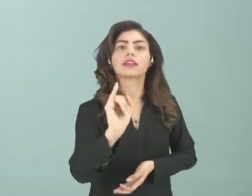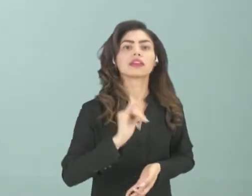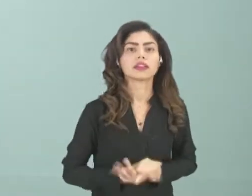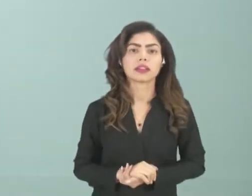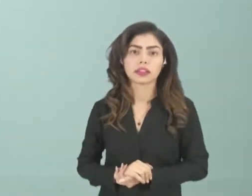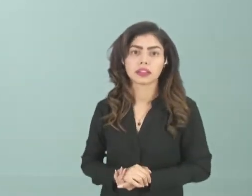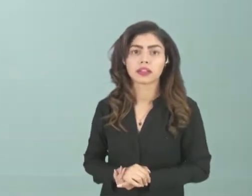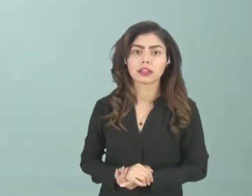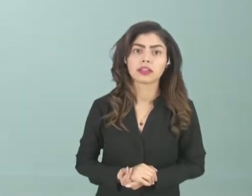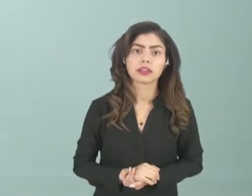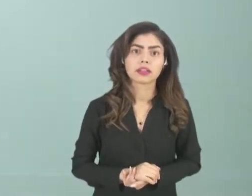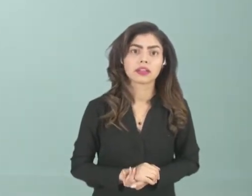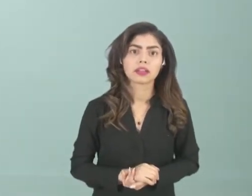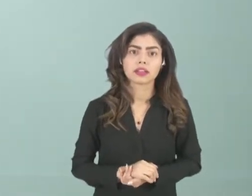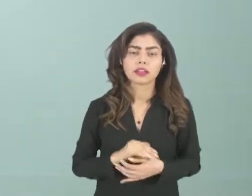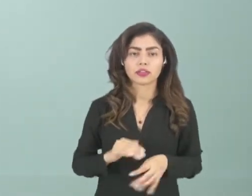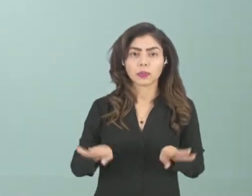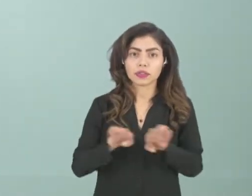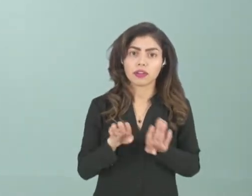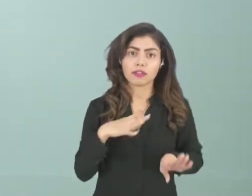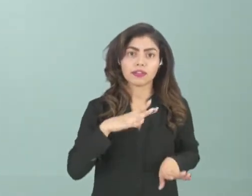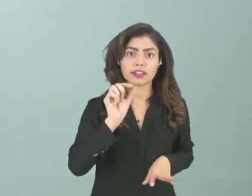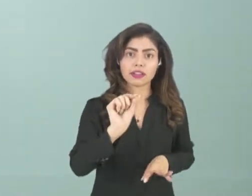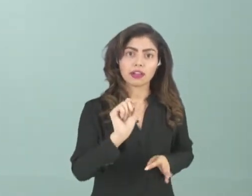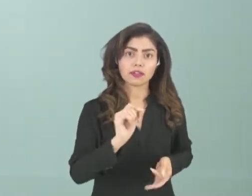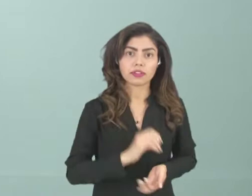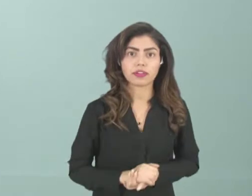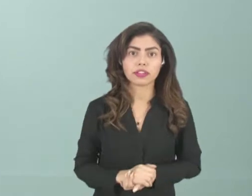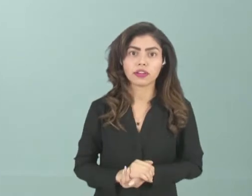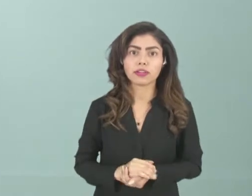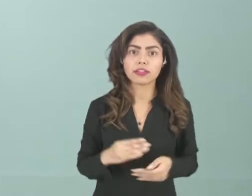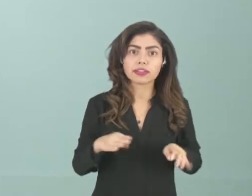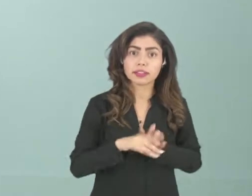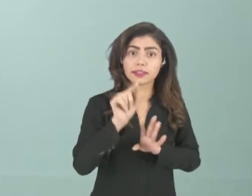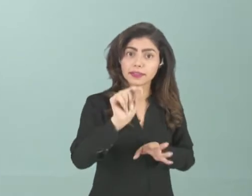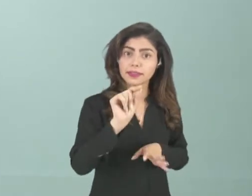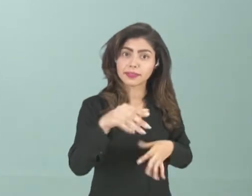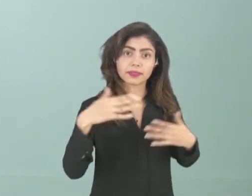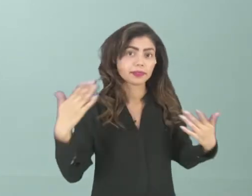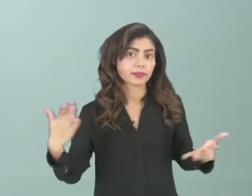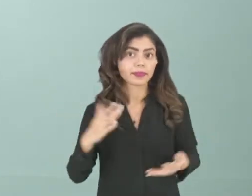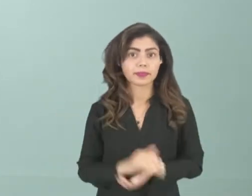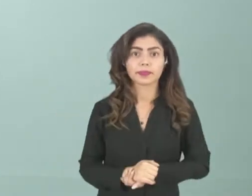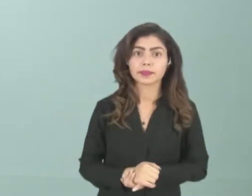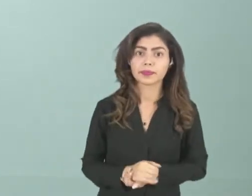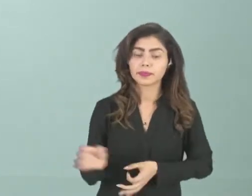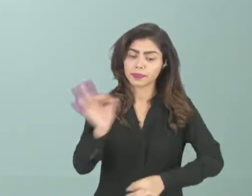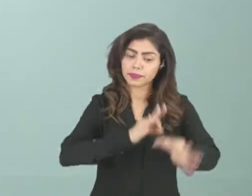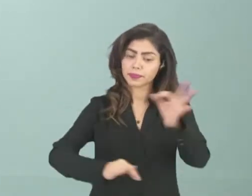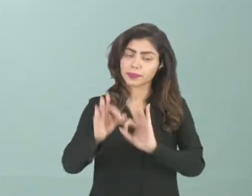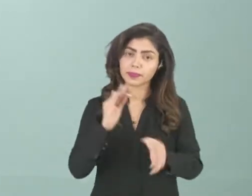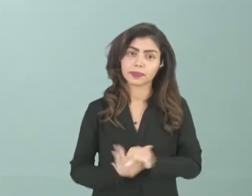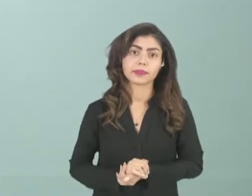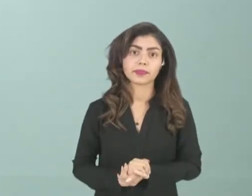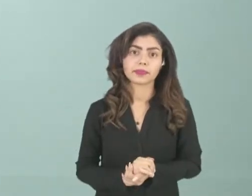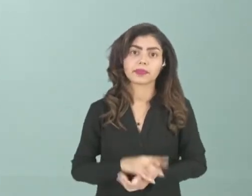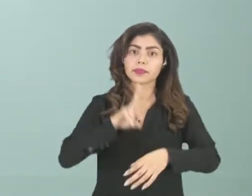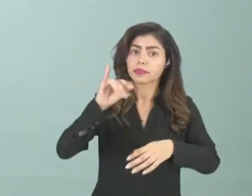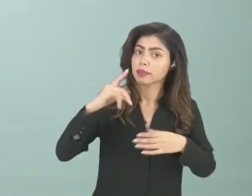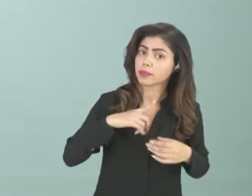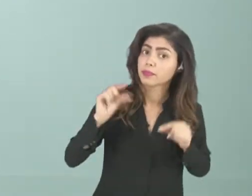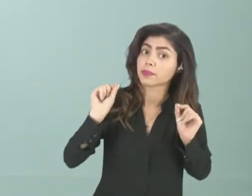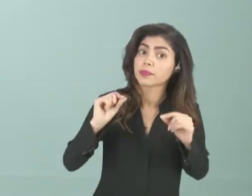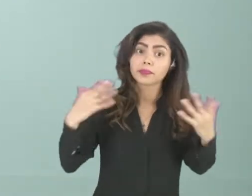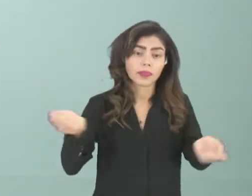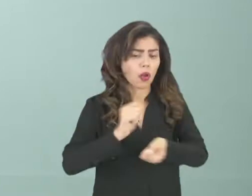de que isso aconteceria de uma forma que não estaria no controle. Então, também nesse momento vai crescer